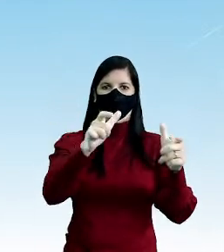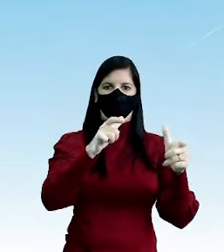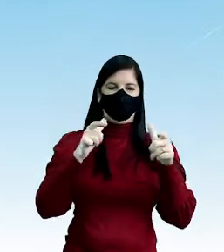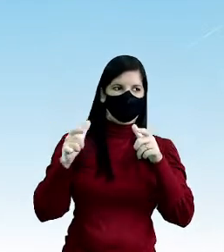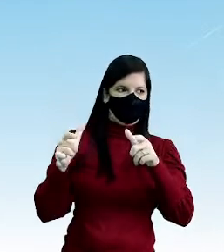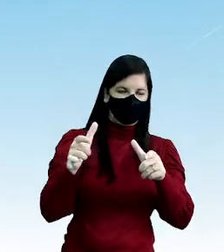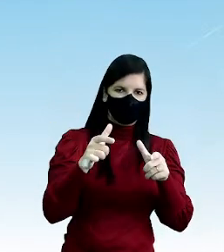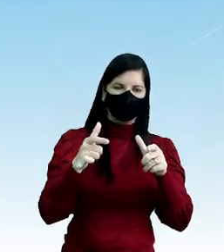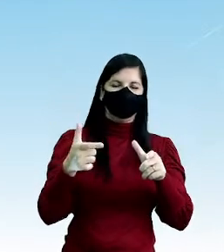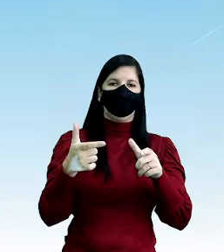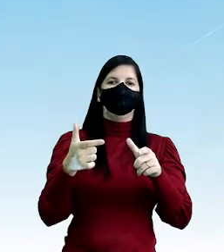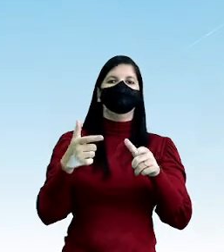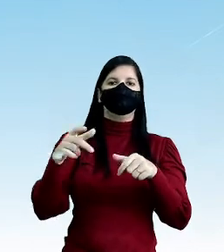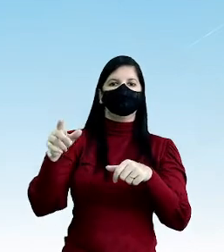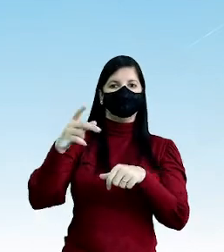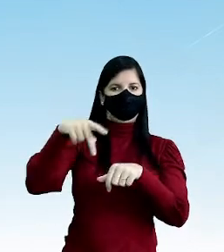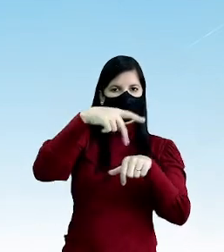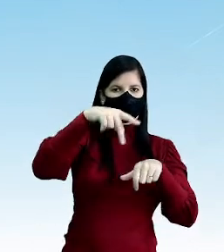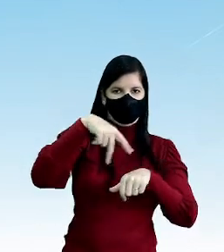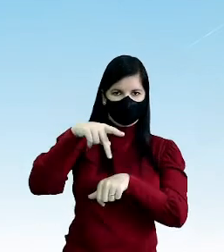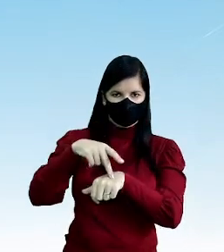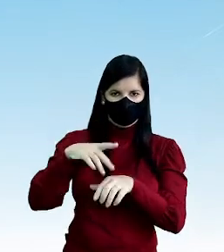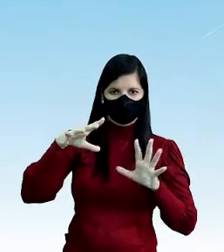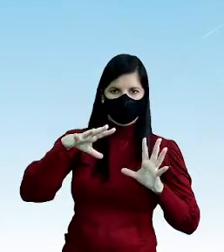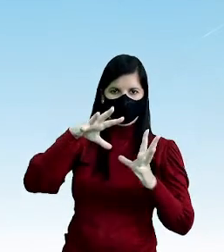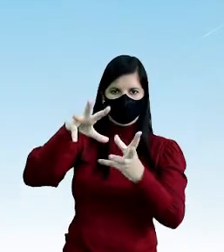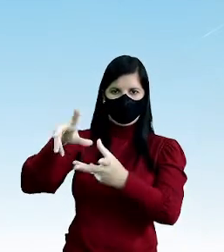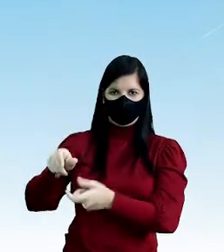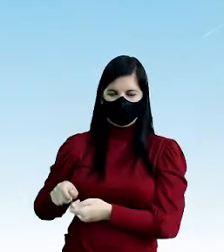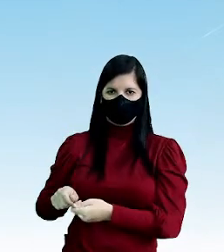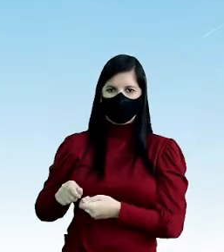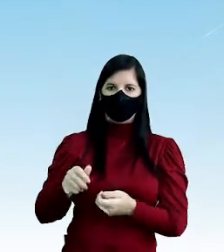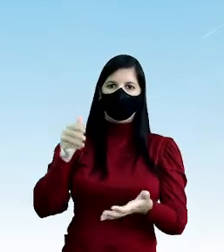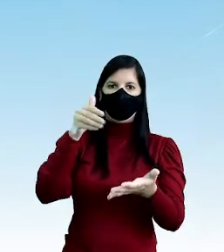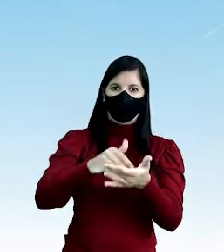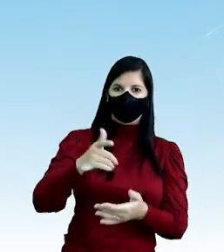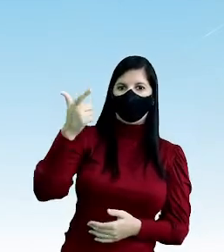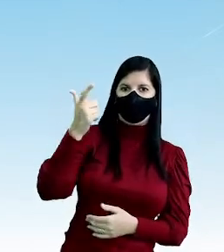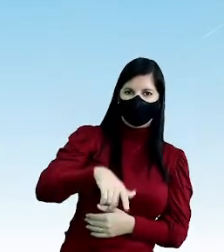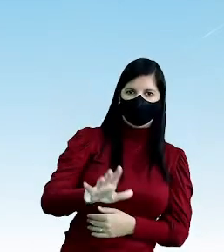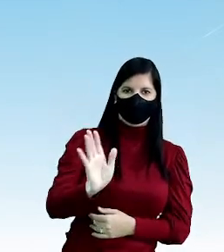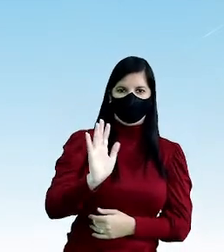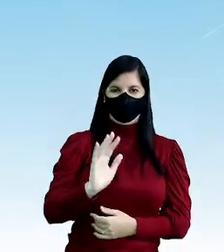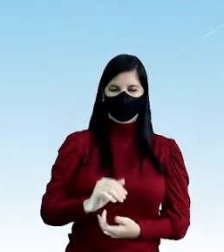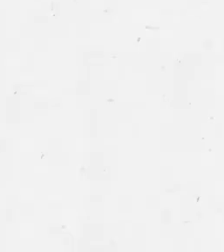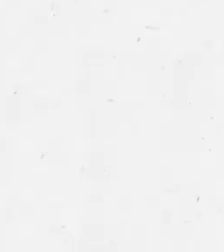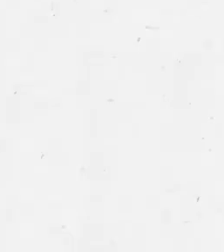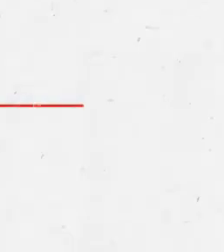dança de cada lugar de vários países do mundo. Tá? Até a próxima, pessoal!